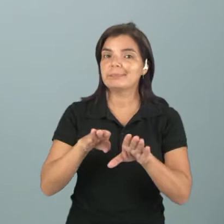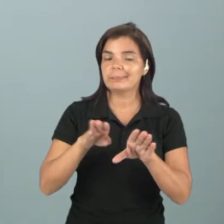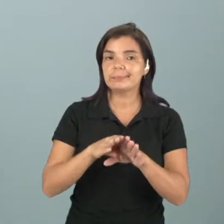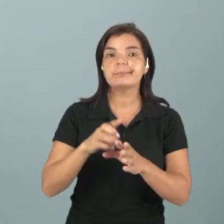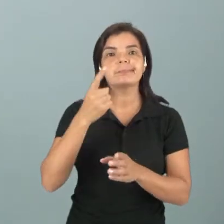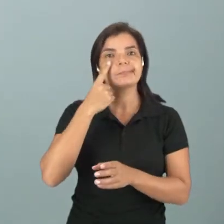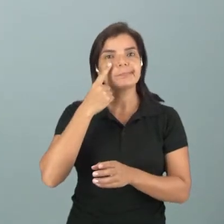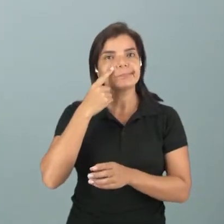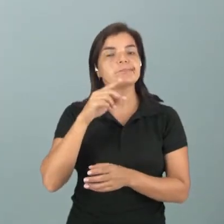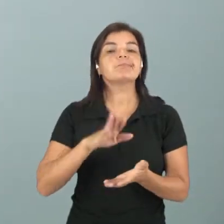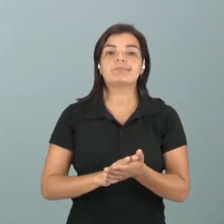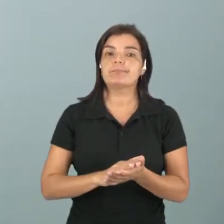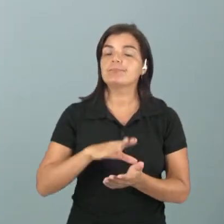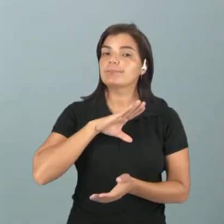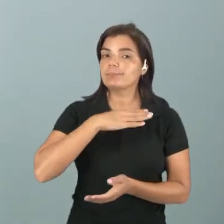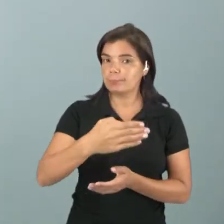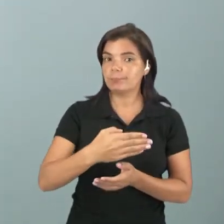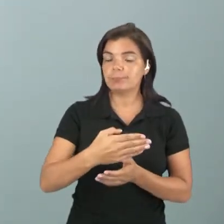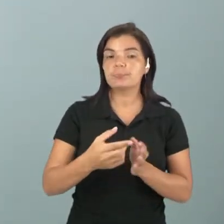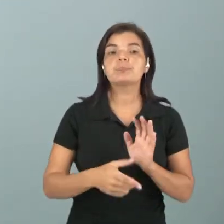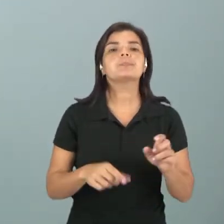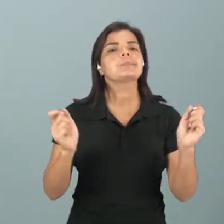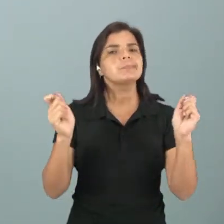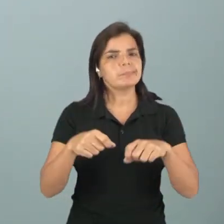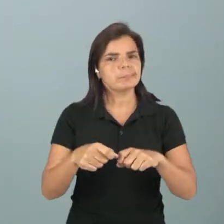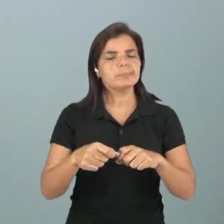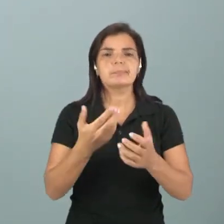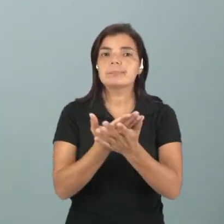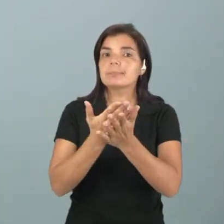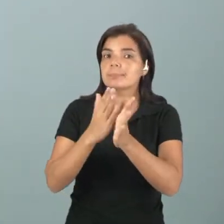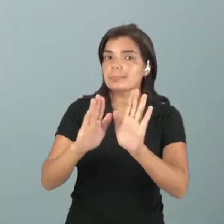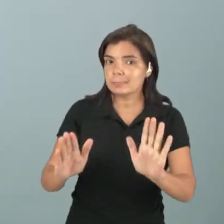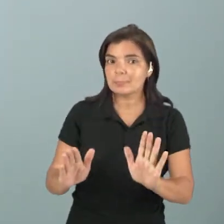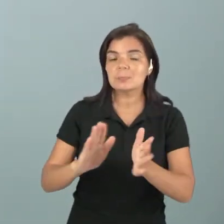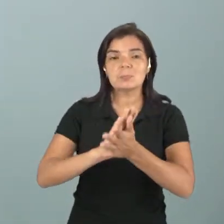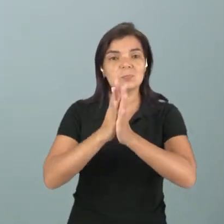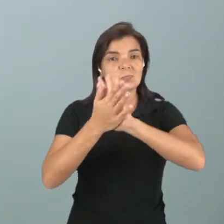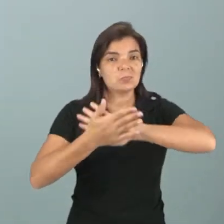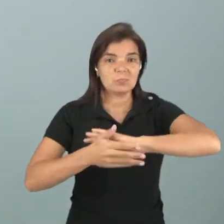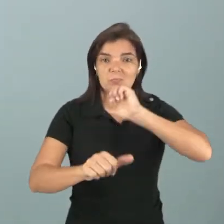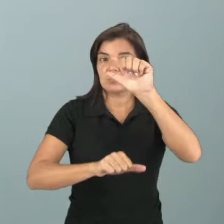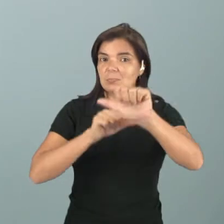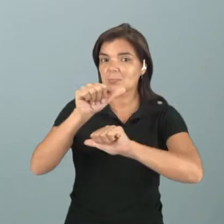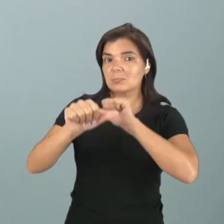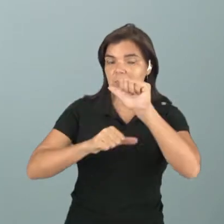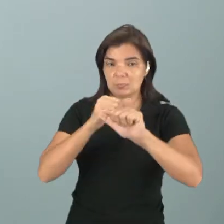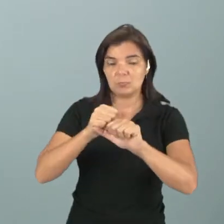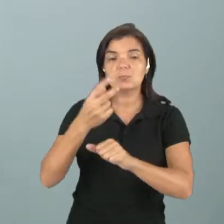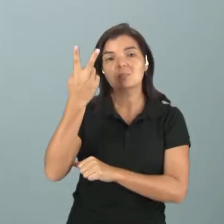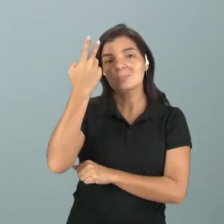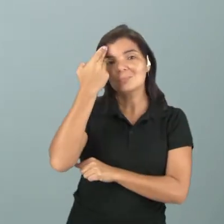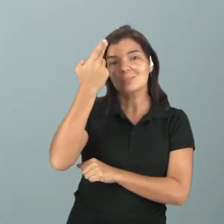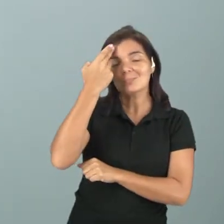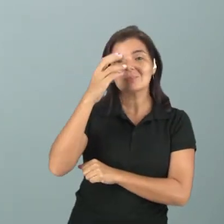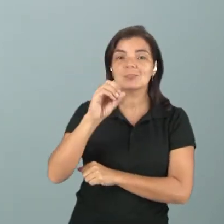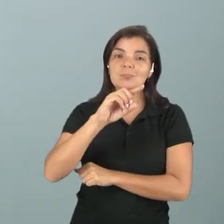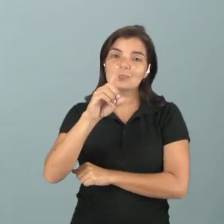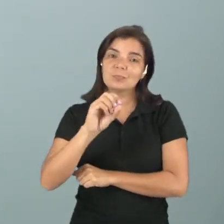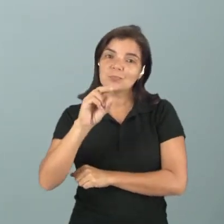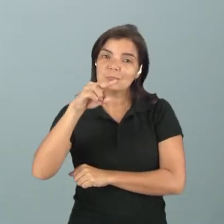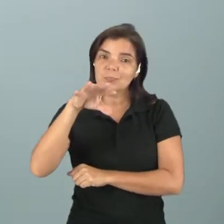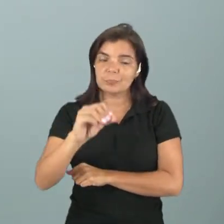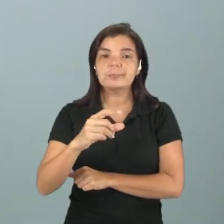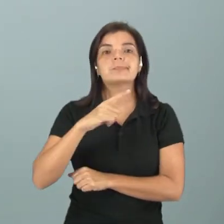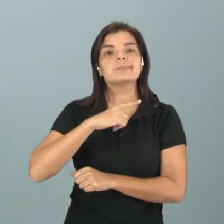quais a gente pode titular de ações antrópicas, podem acabar alterando a camada natural de ozônio. Lembra lá que a gente